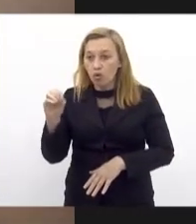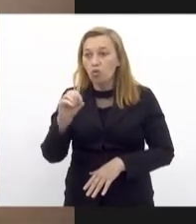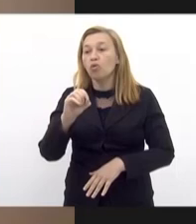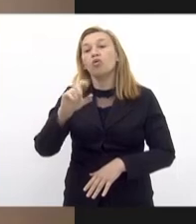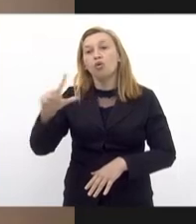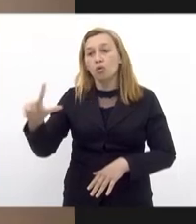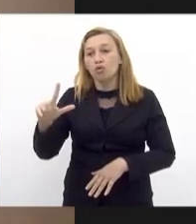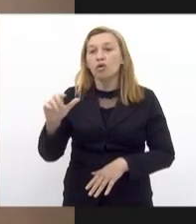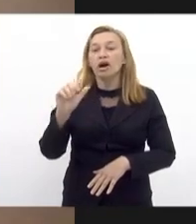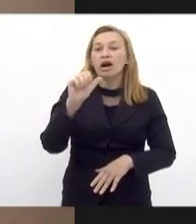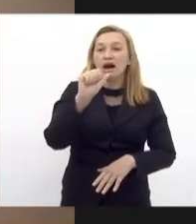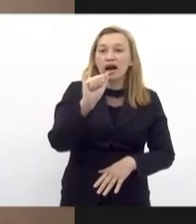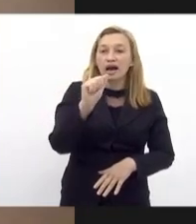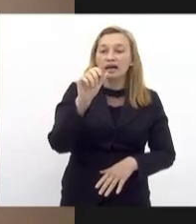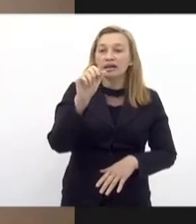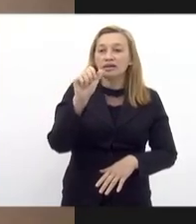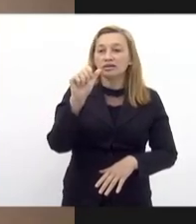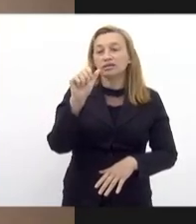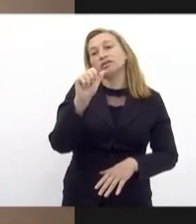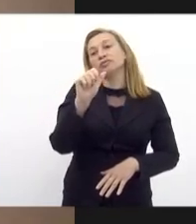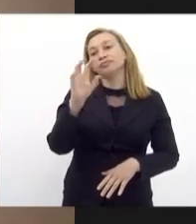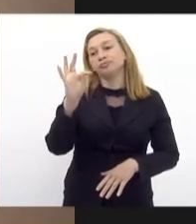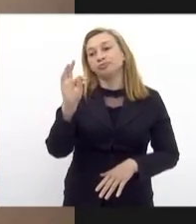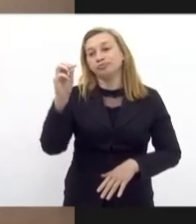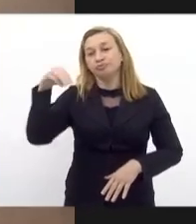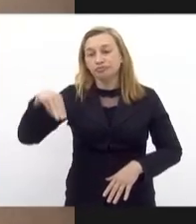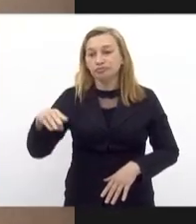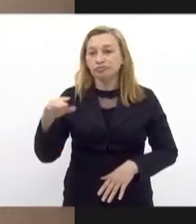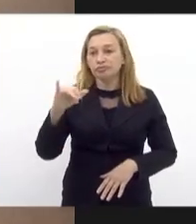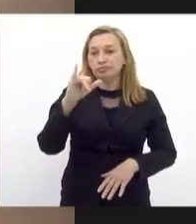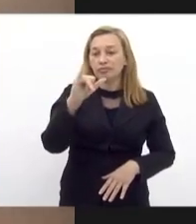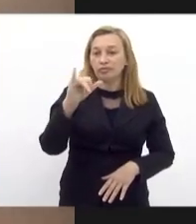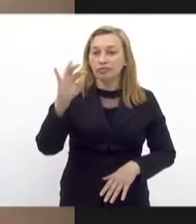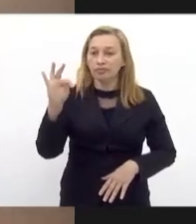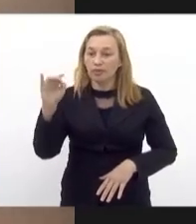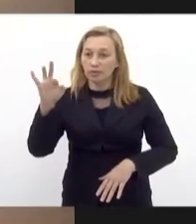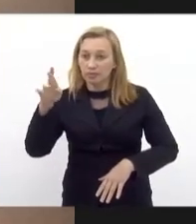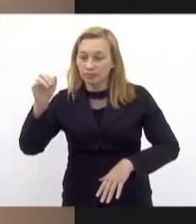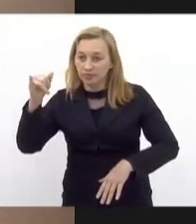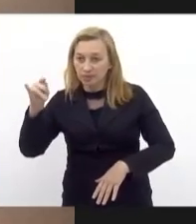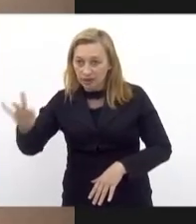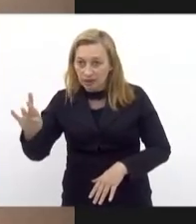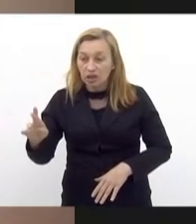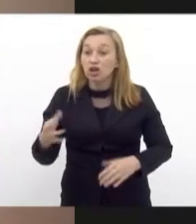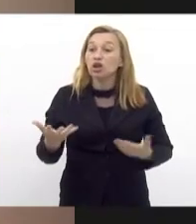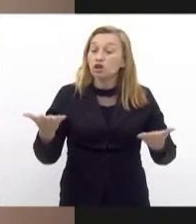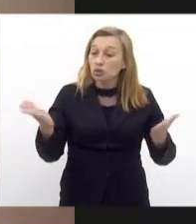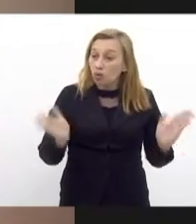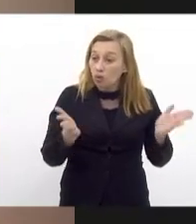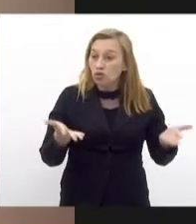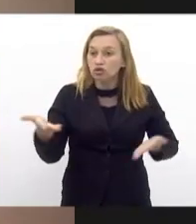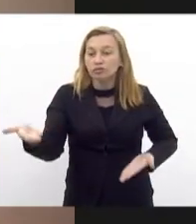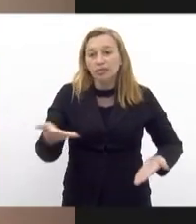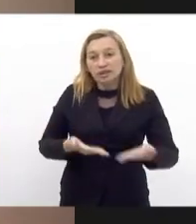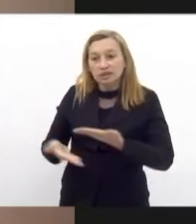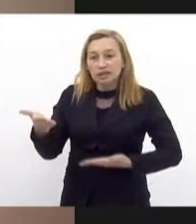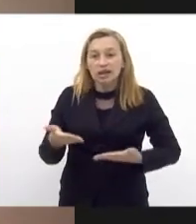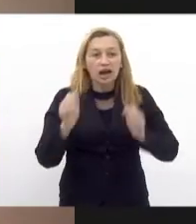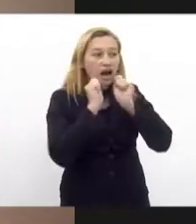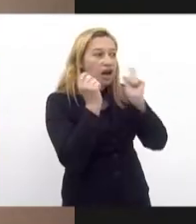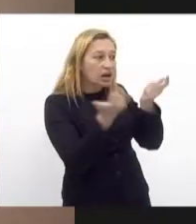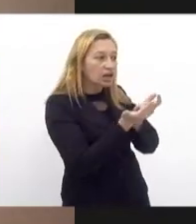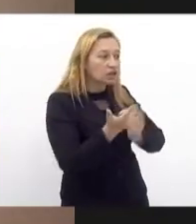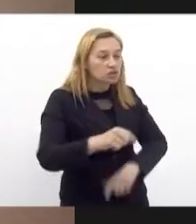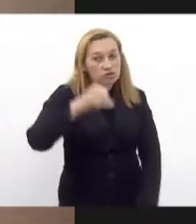grande parceira, felizmente, do Galeão, e veio porque a Alerj e o governador Cláudio Castro tiveram a iniciativa